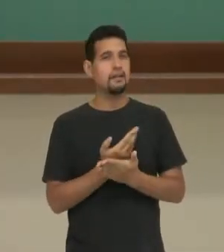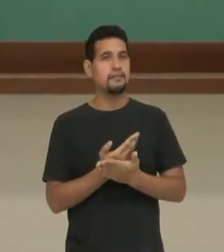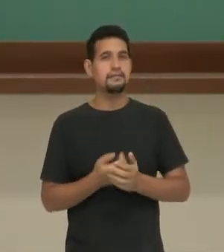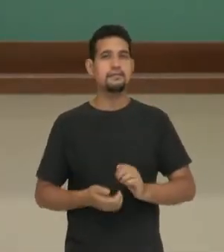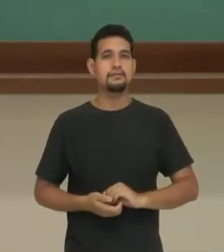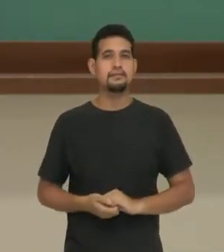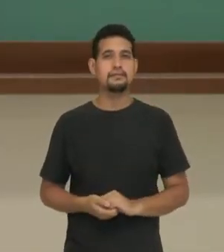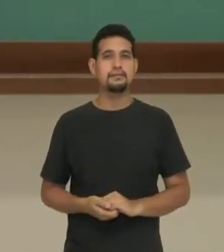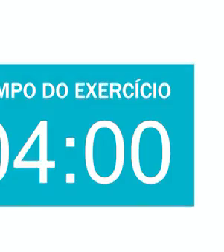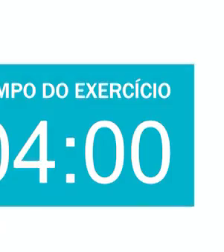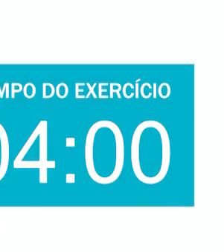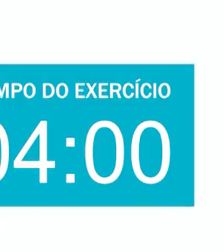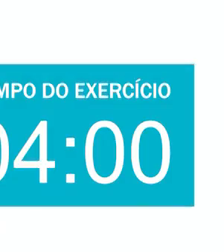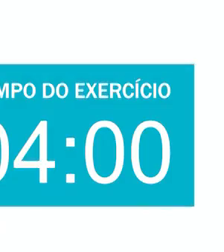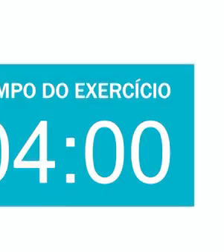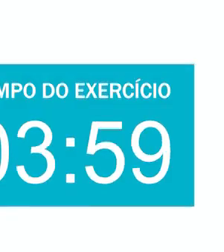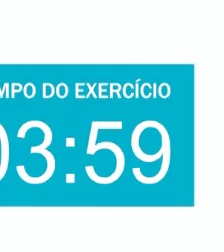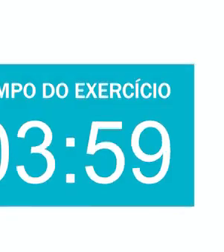propondo.